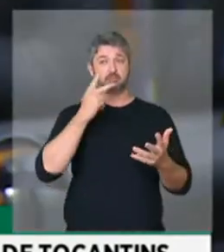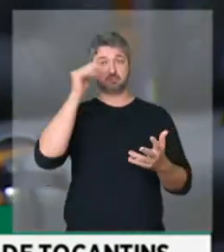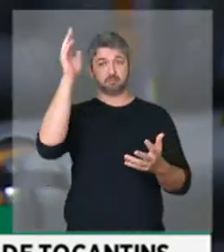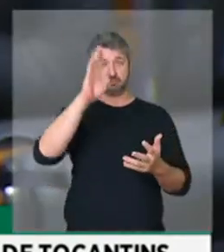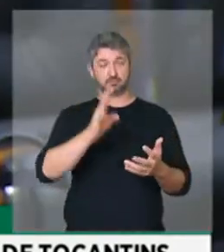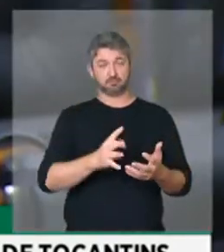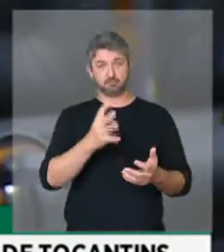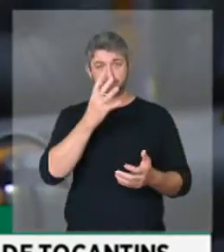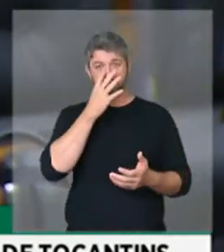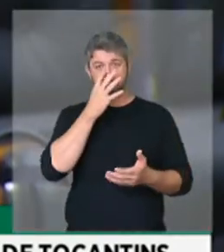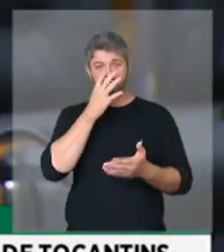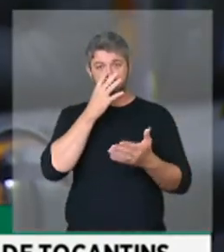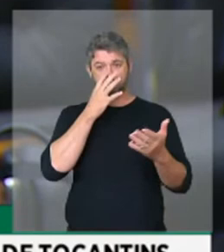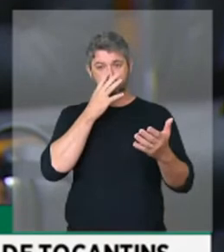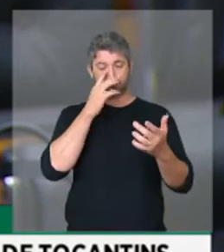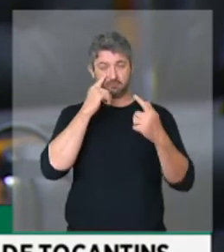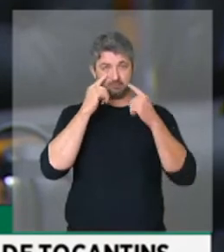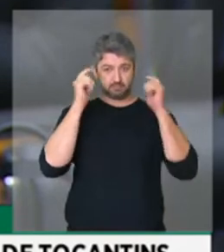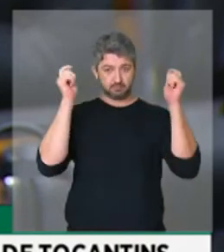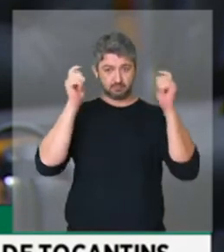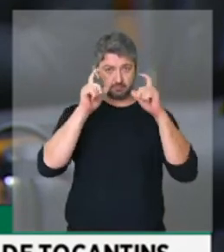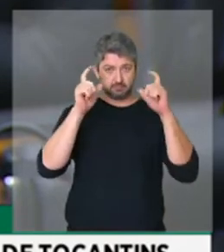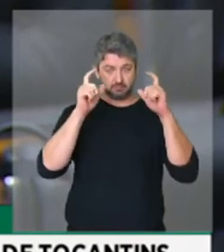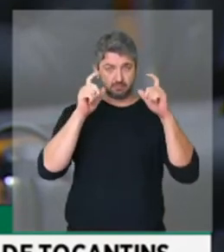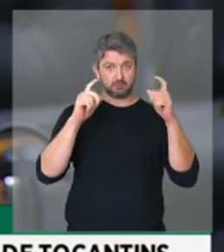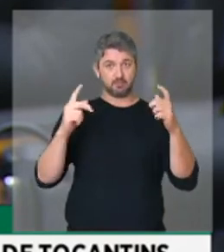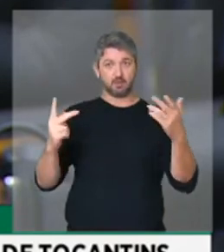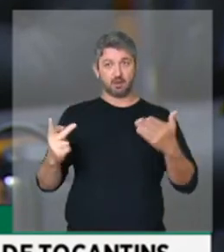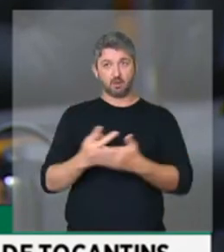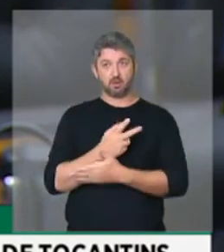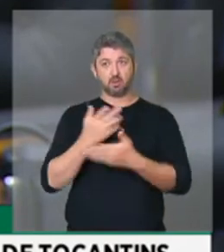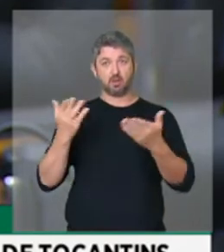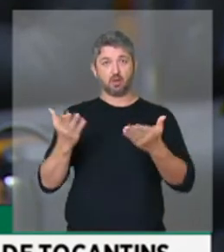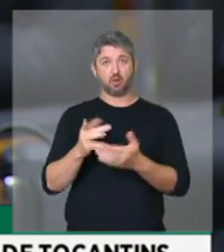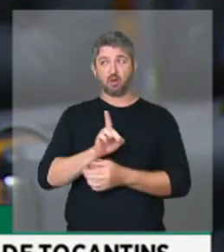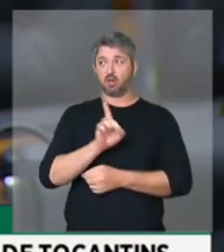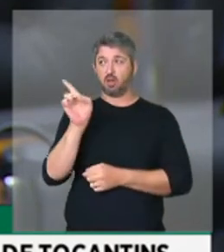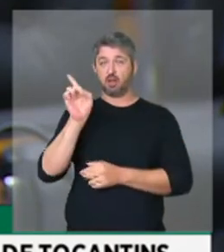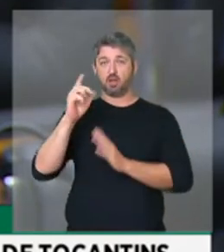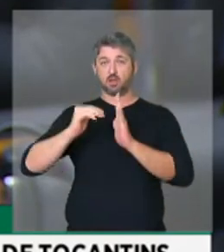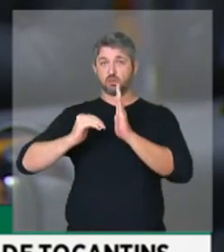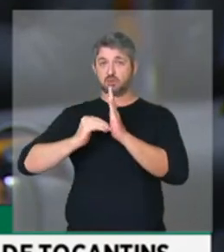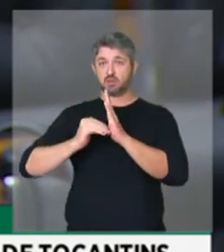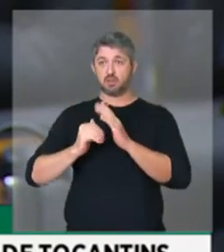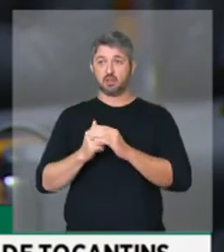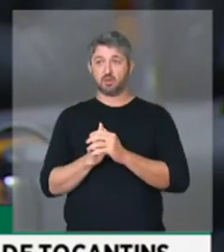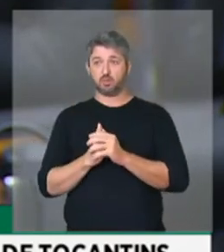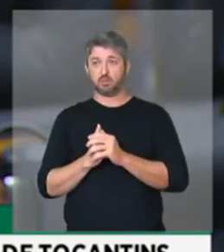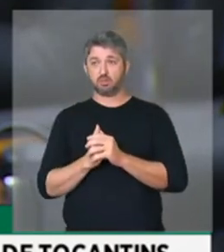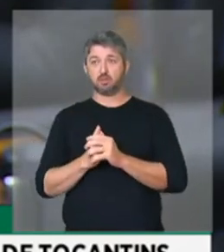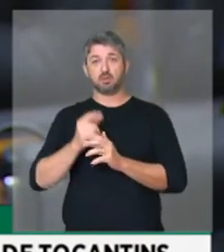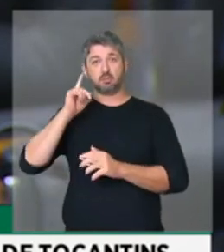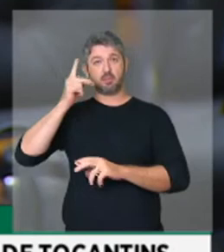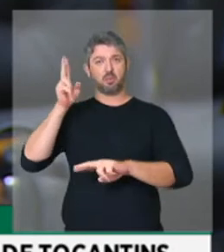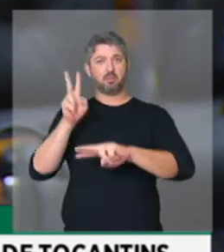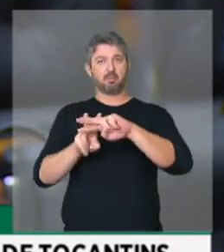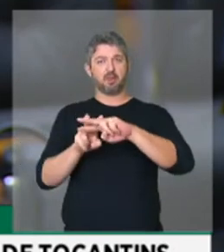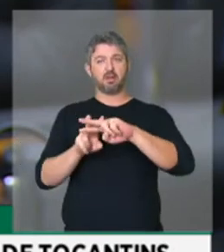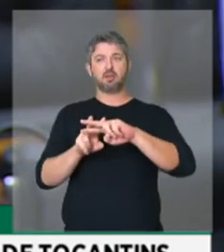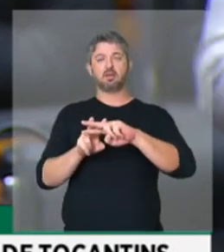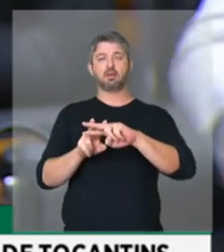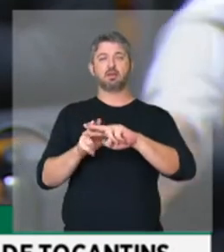acompanha atônito o que acaba de acontecer no Senado Federal com a prisão